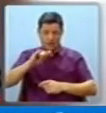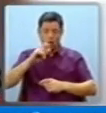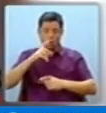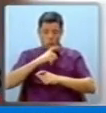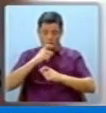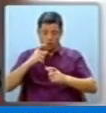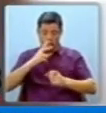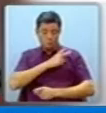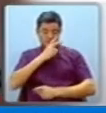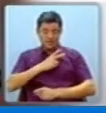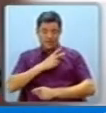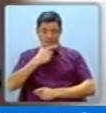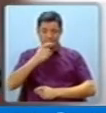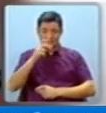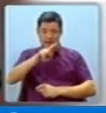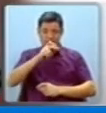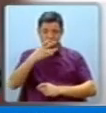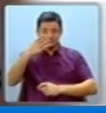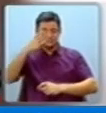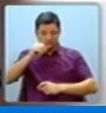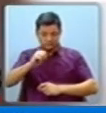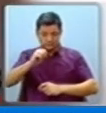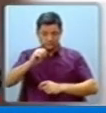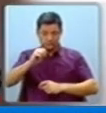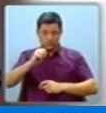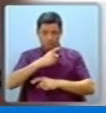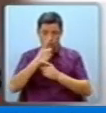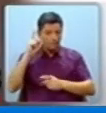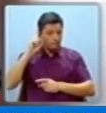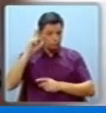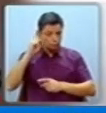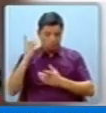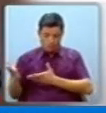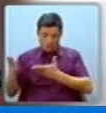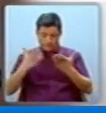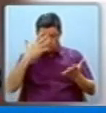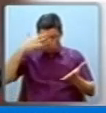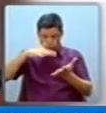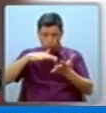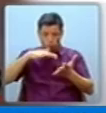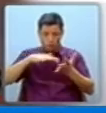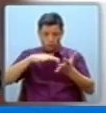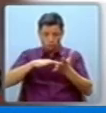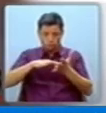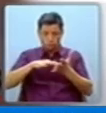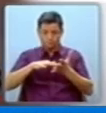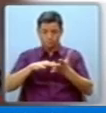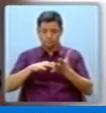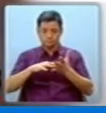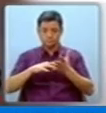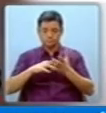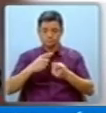aqui está a senhora. E porquê é que ela foi tão importante esta semana? Porque apresentou os resultados sobre o